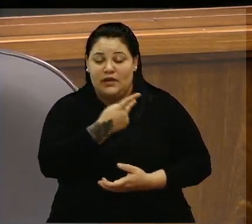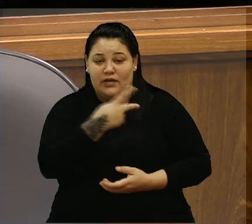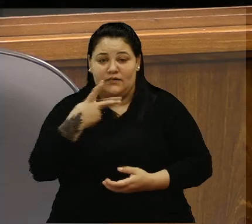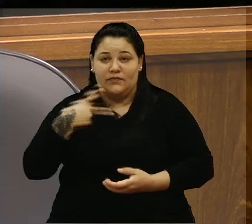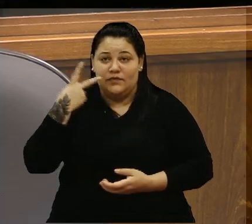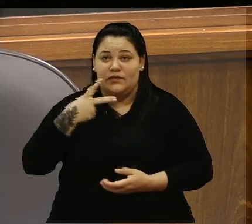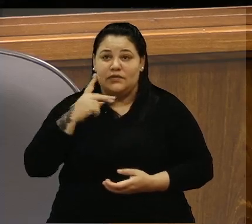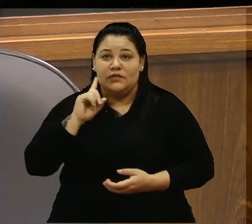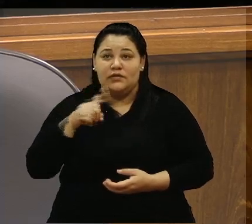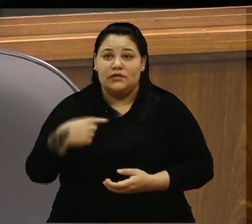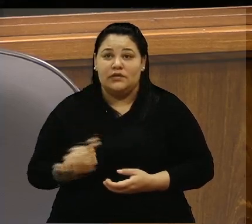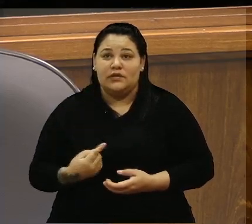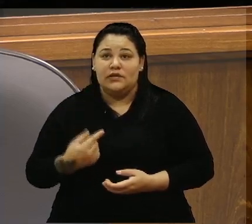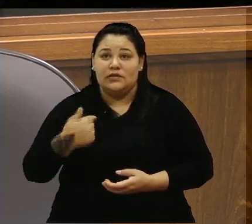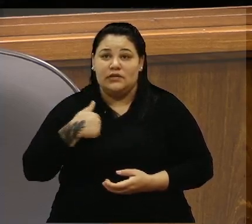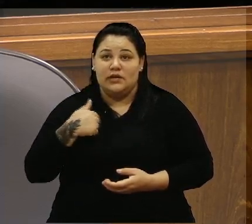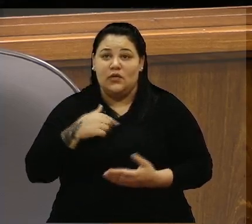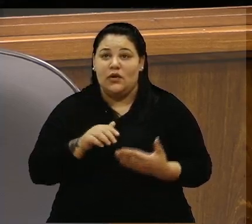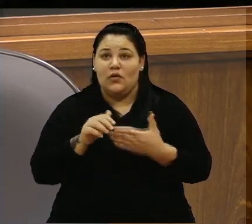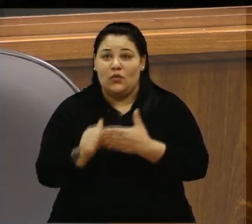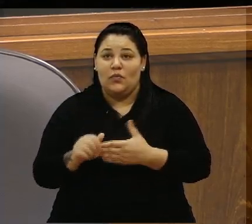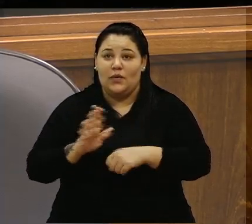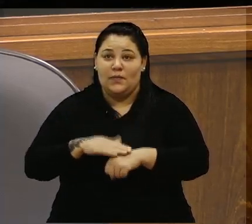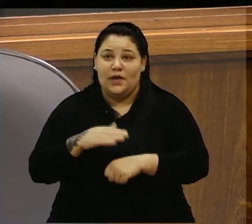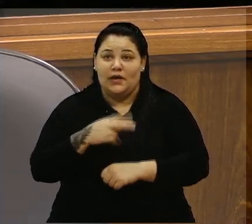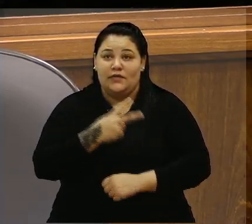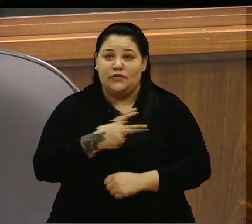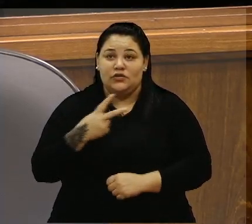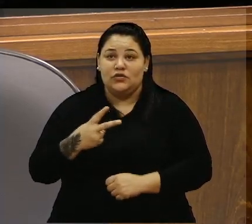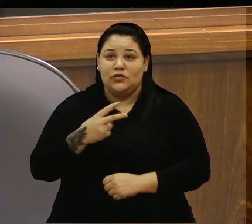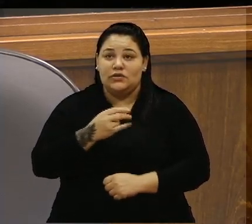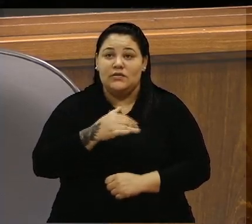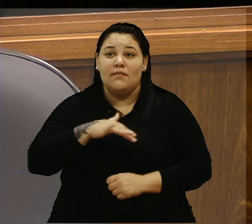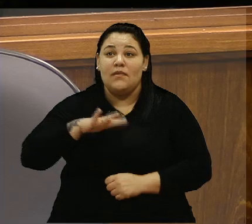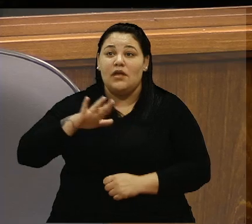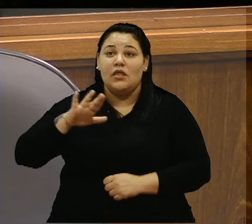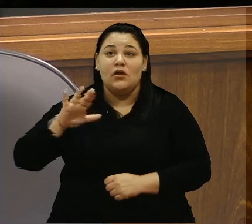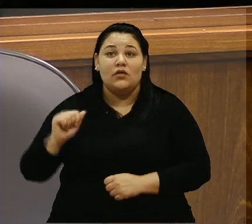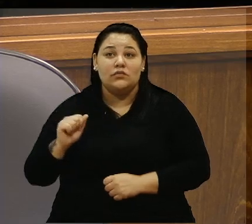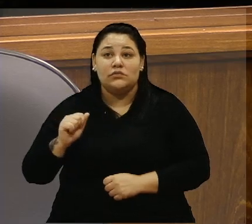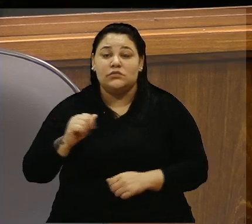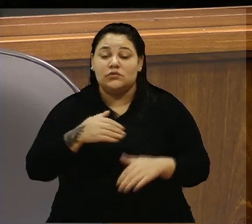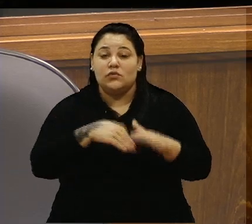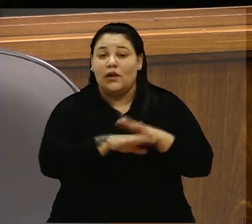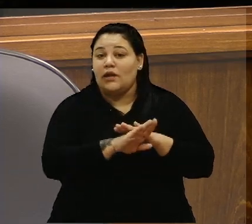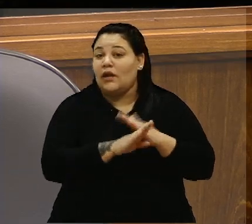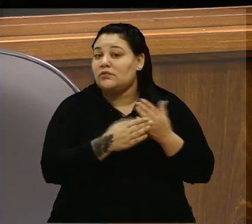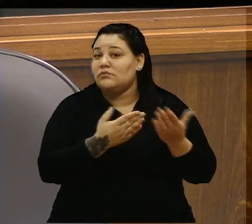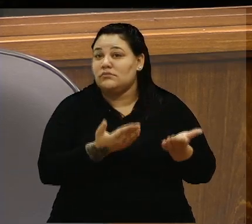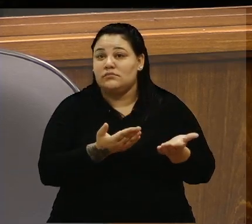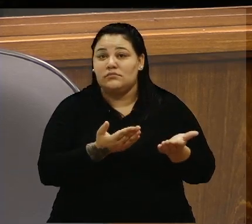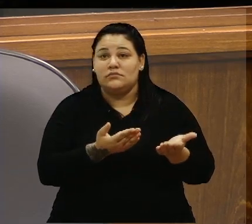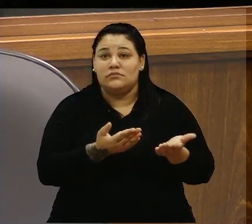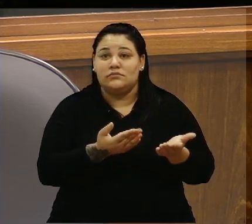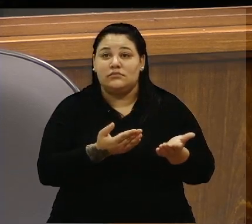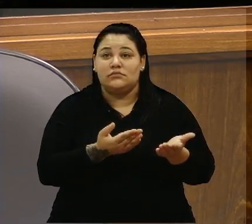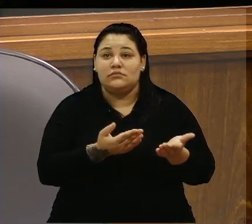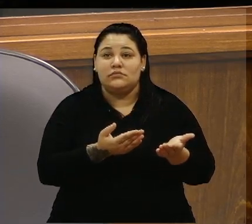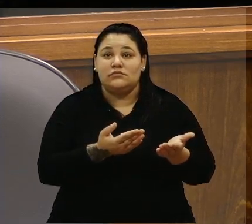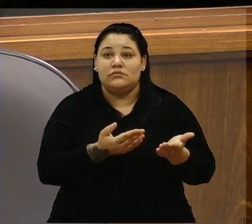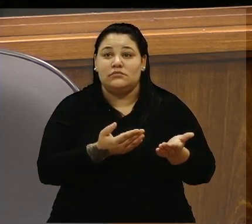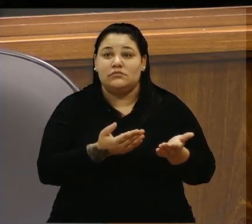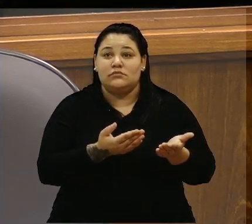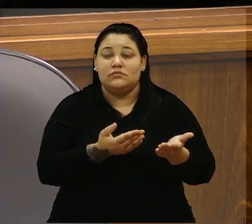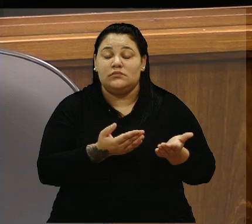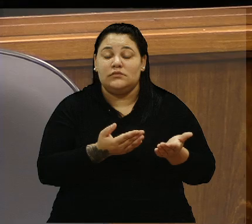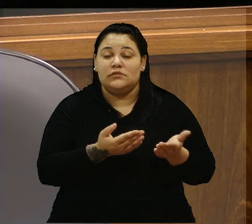que é as emendas que eu acompanho mais, 22 milhões em caixa, que não são de emendas que já estão no